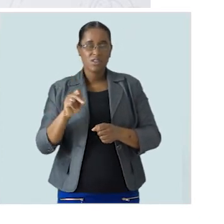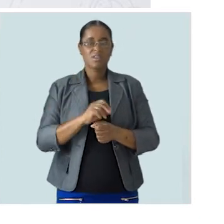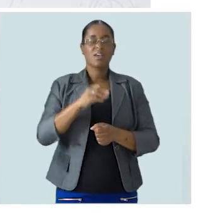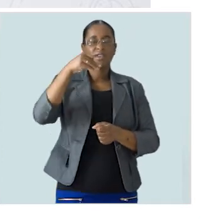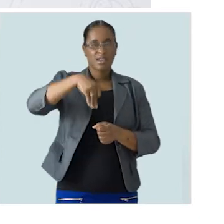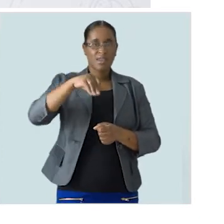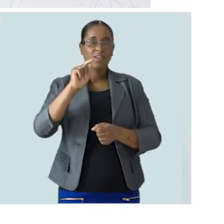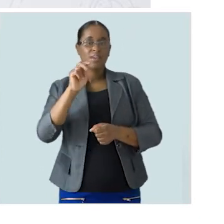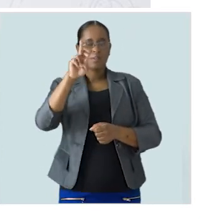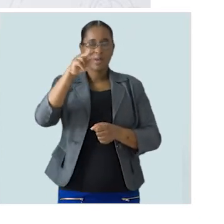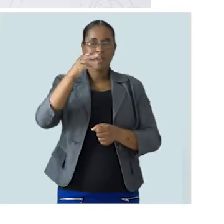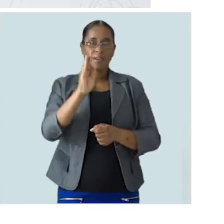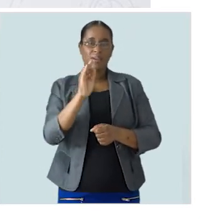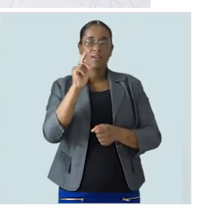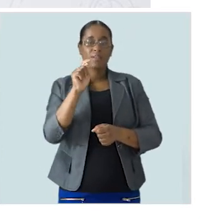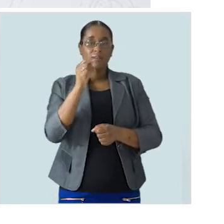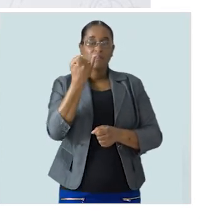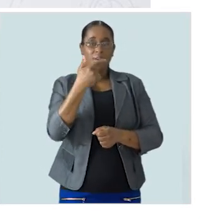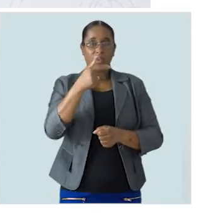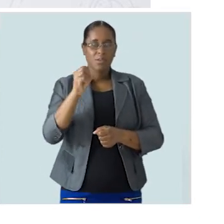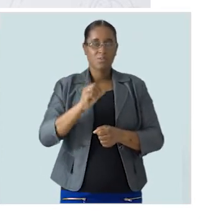D? Quais as palavras?